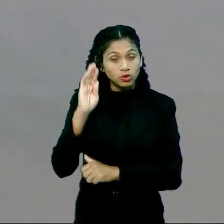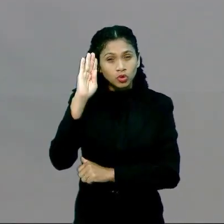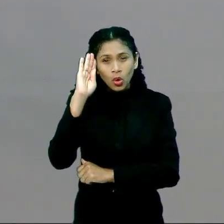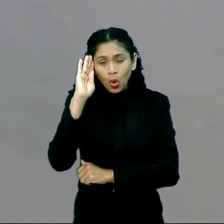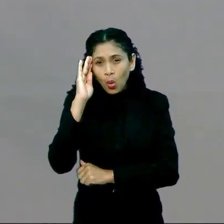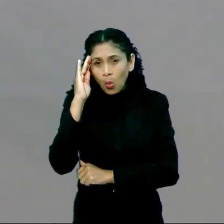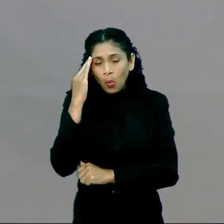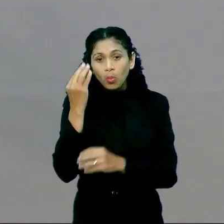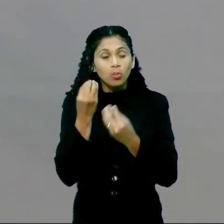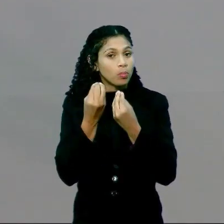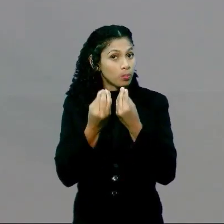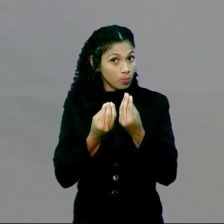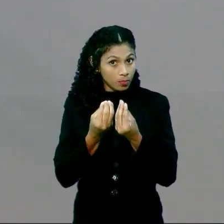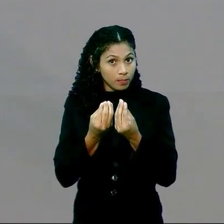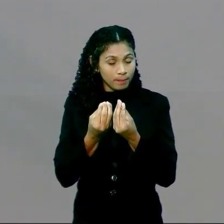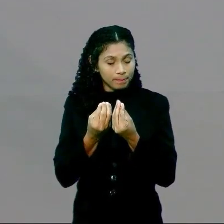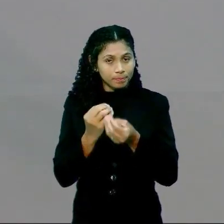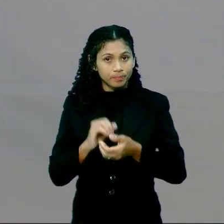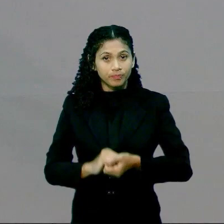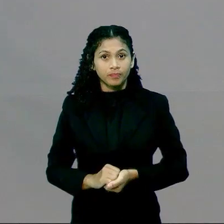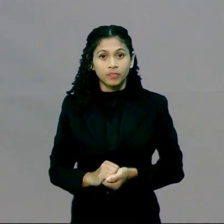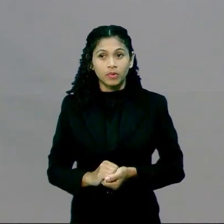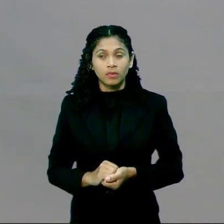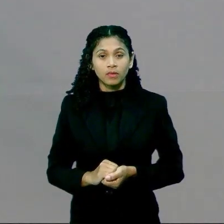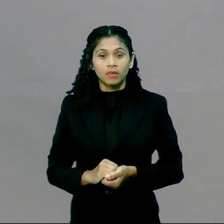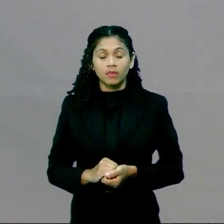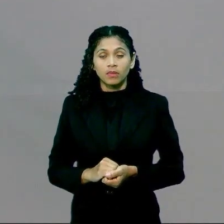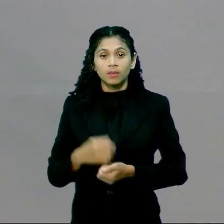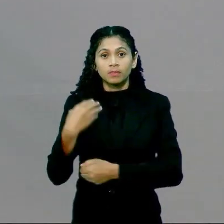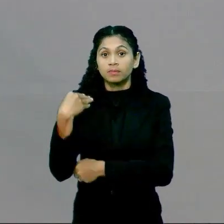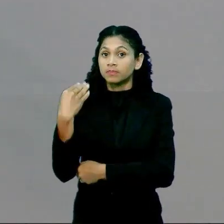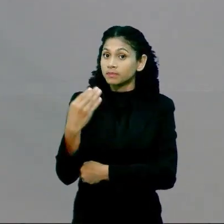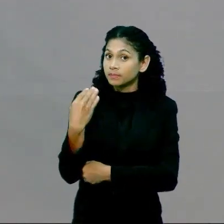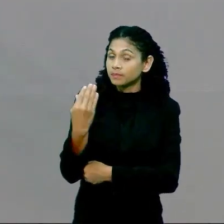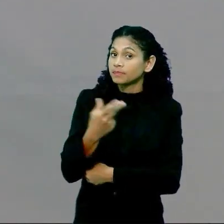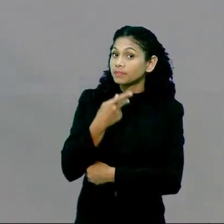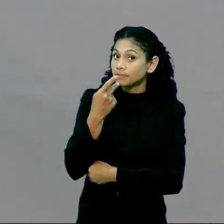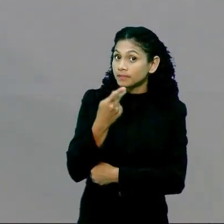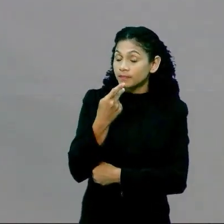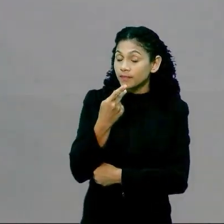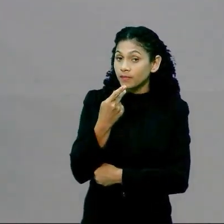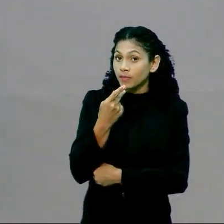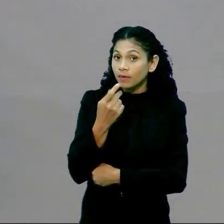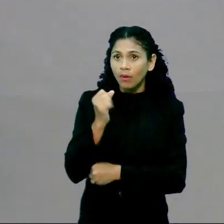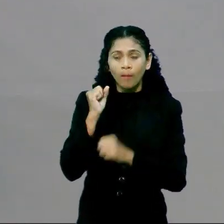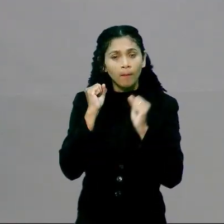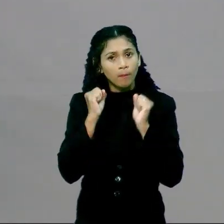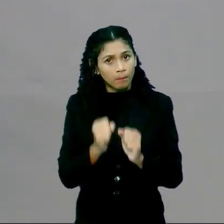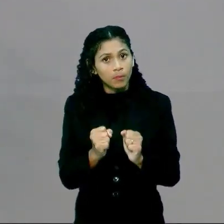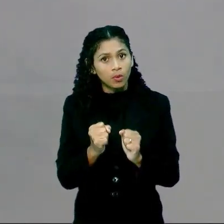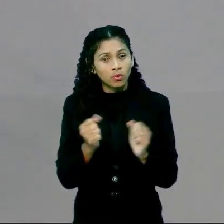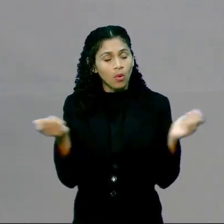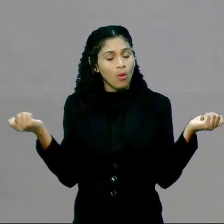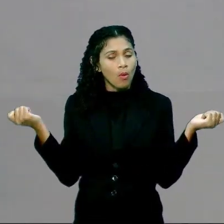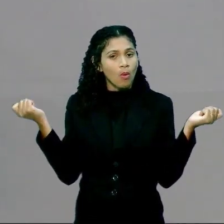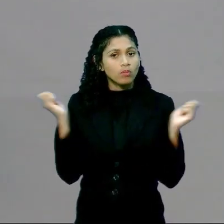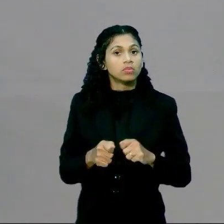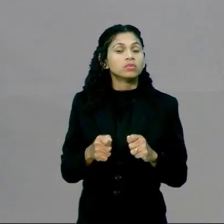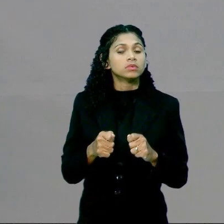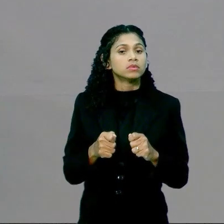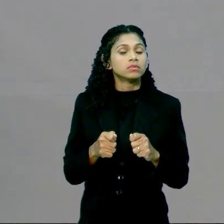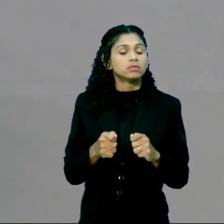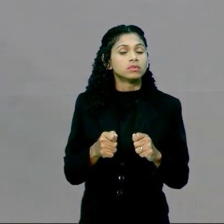vai ser, né? Então, essas questões que envolvem possibilidade, ela abre margem para